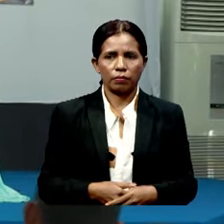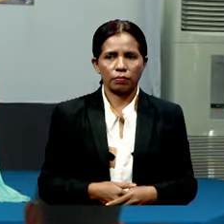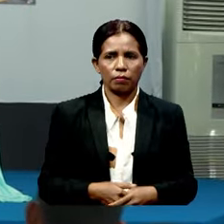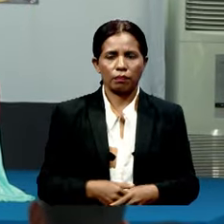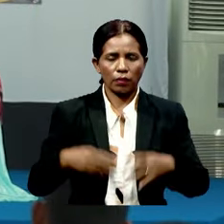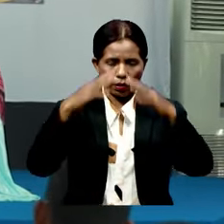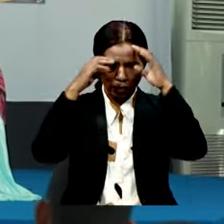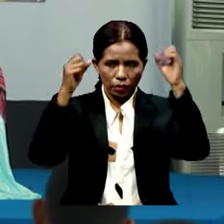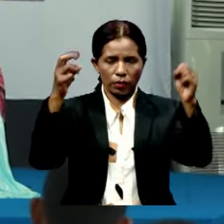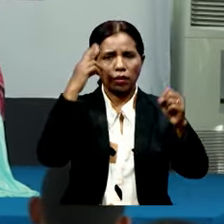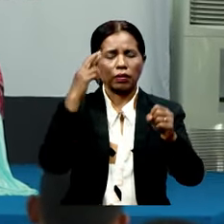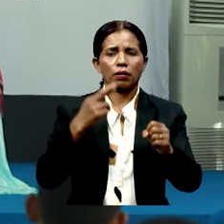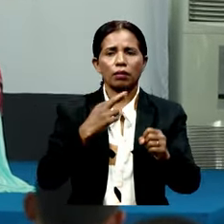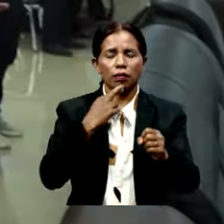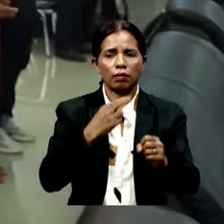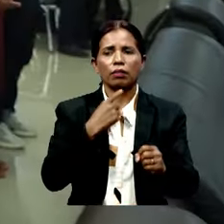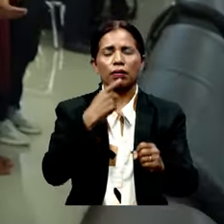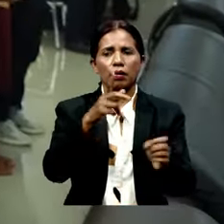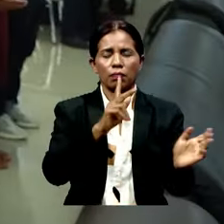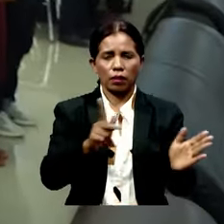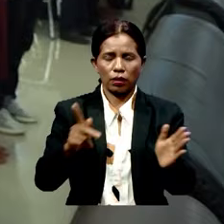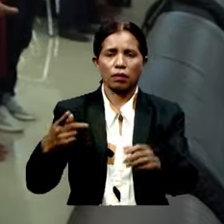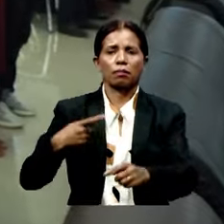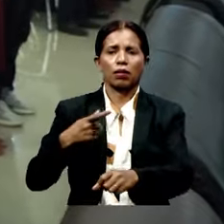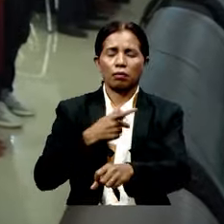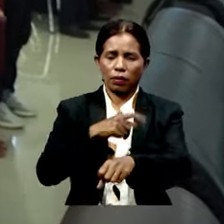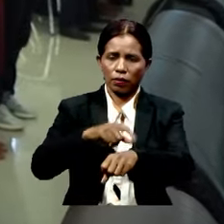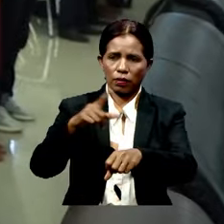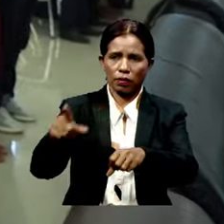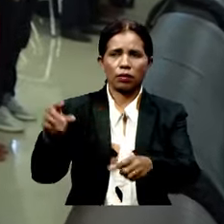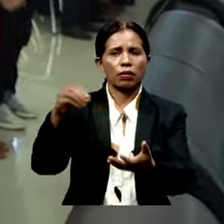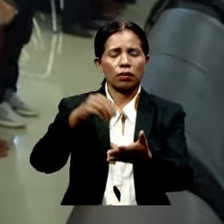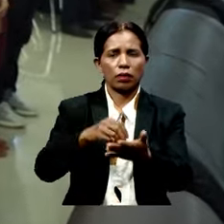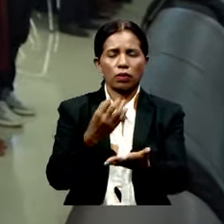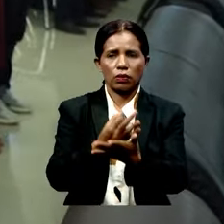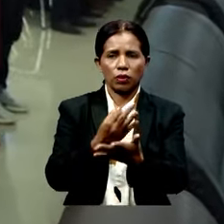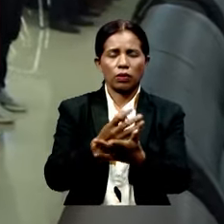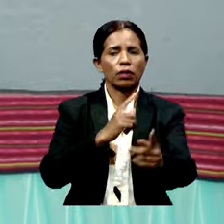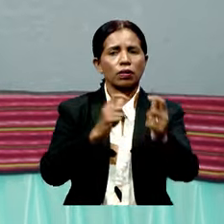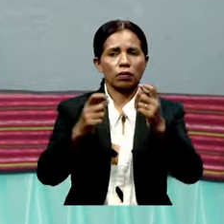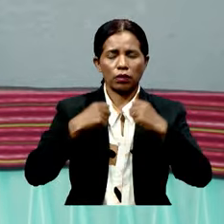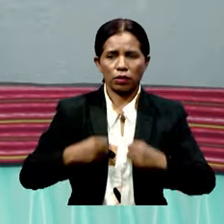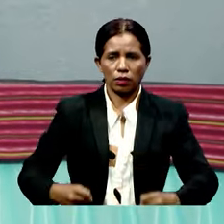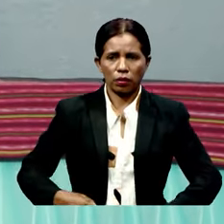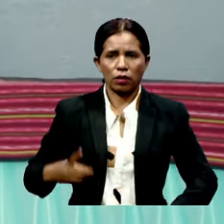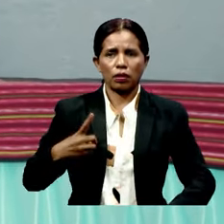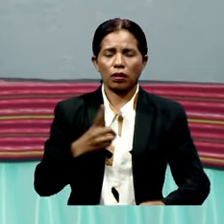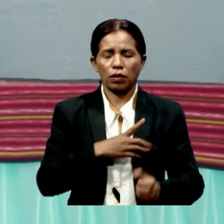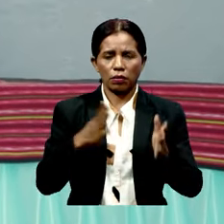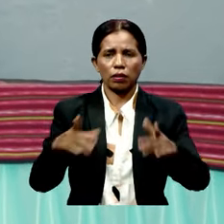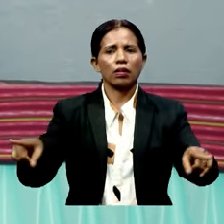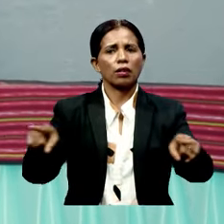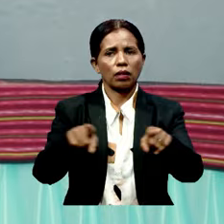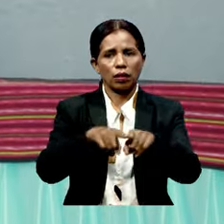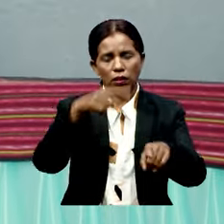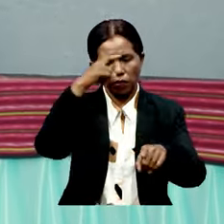Presidente da República, Jerome Jorta, critica plano Parlamento Nacional Nian, onde cria subsídio, transporte no saúde para o deputado Cira Hanesan. Também